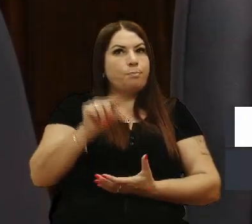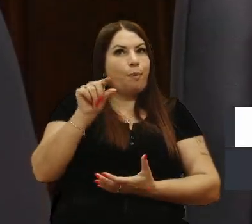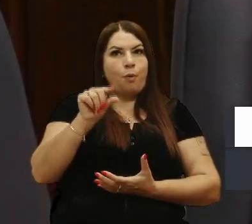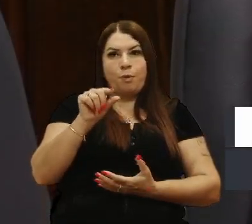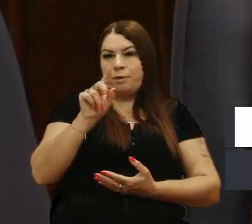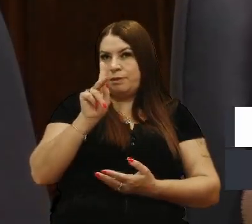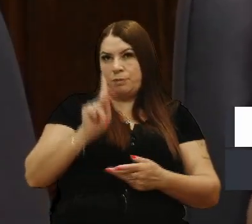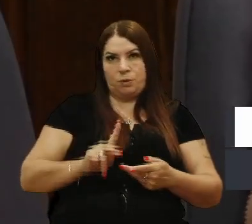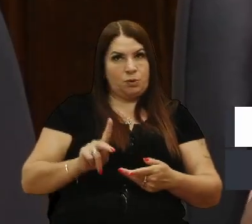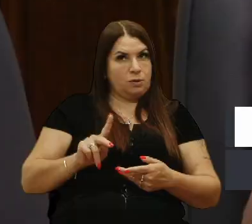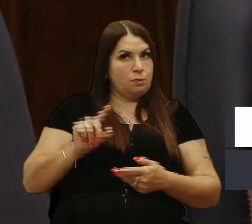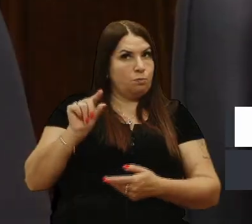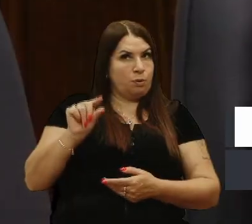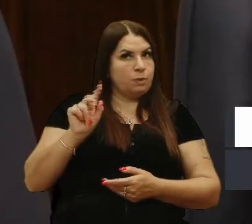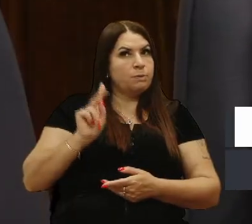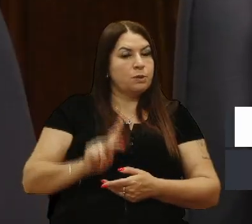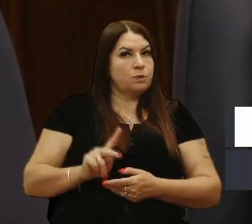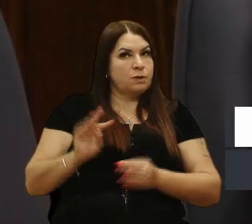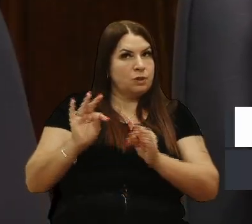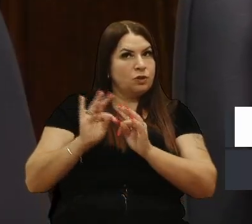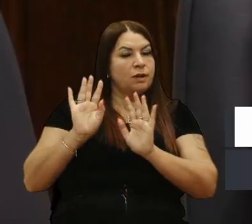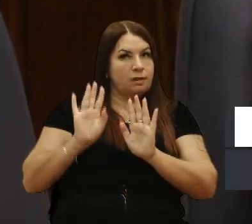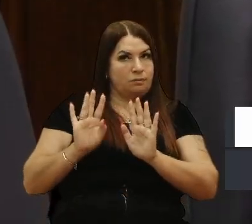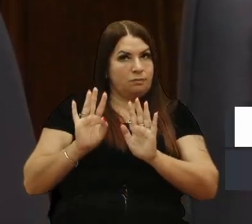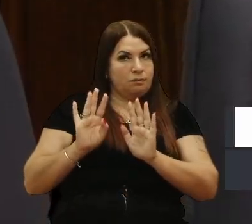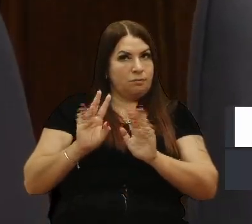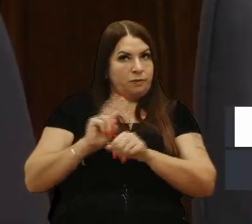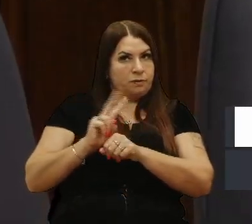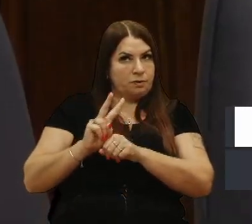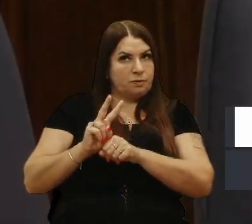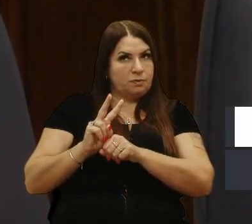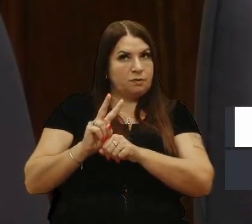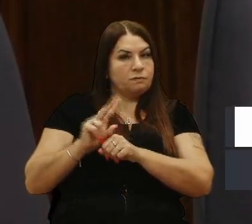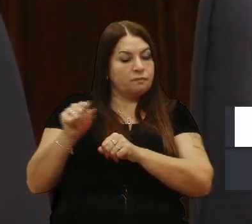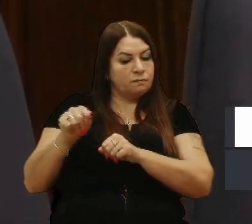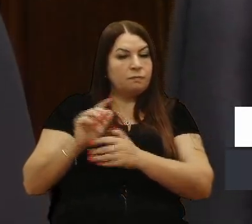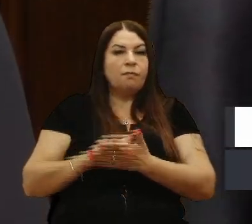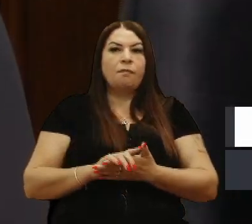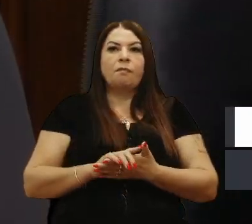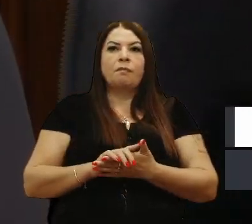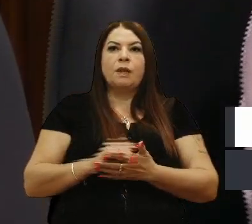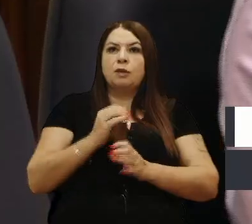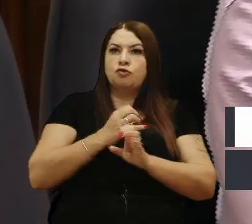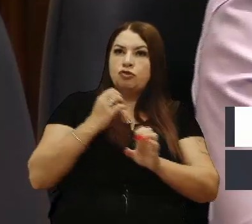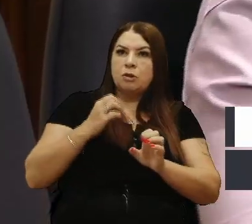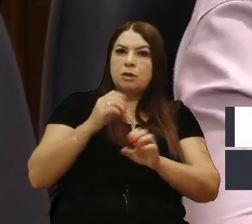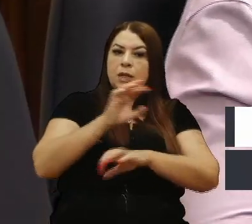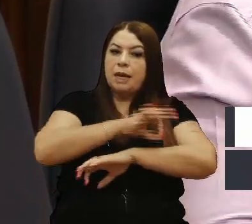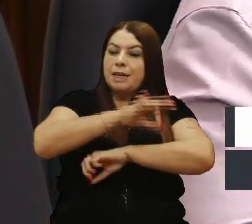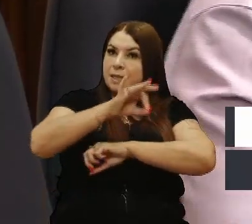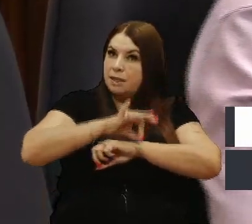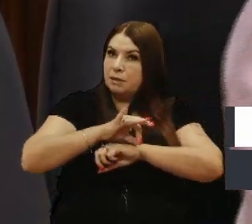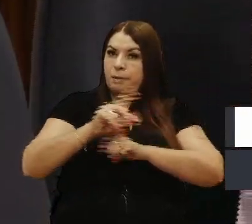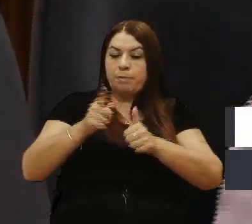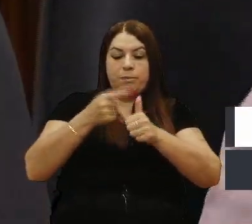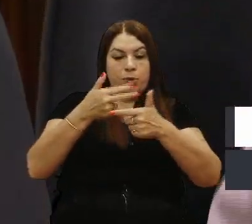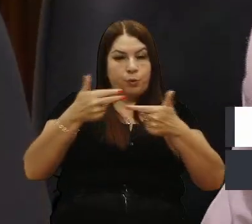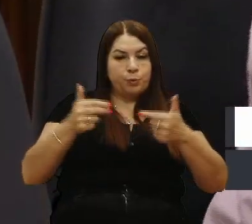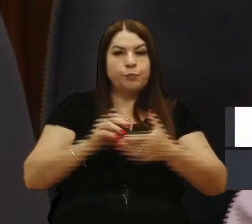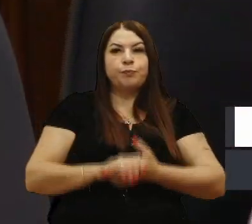baixo de técnicos, dos que fazem fiscalização, engenheiros e arquitetos. Essa é a primeira